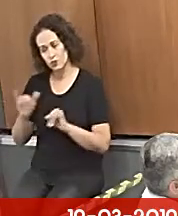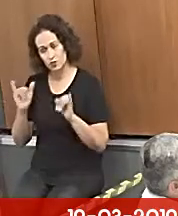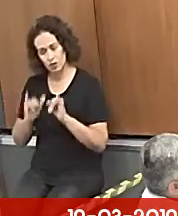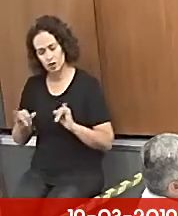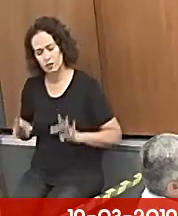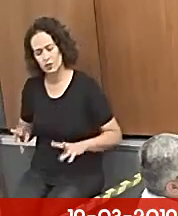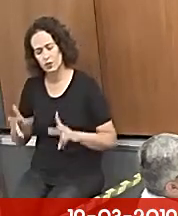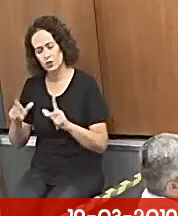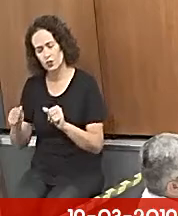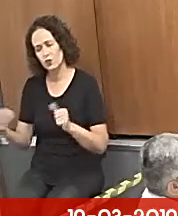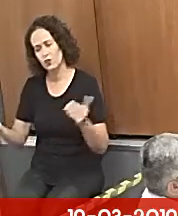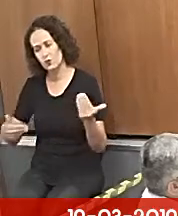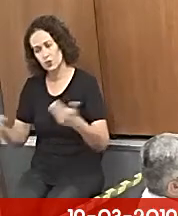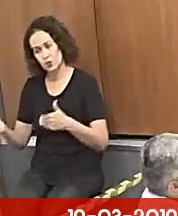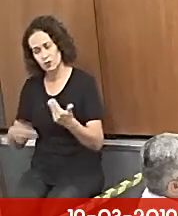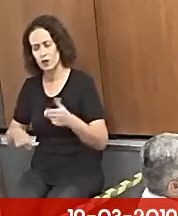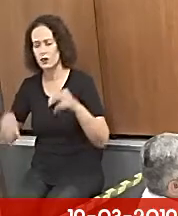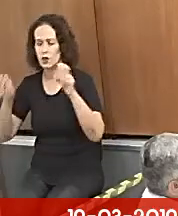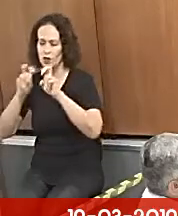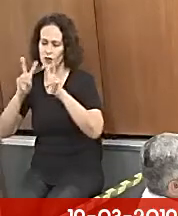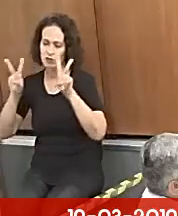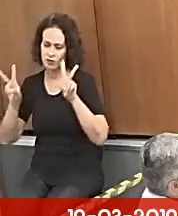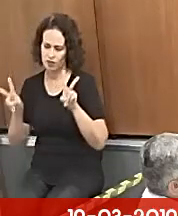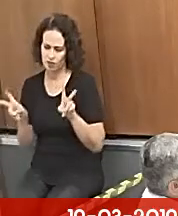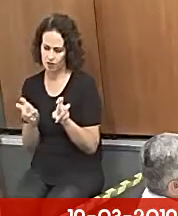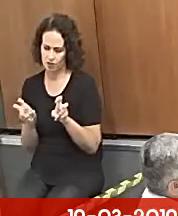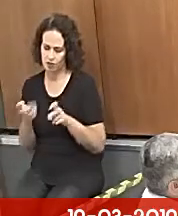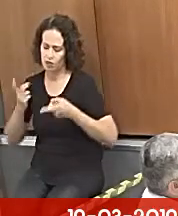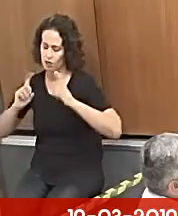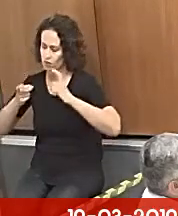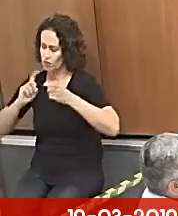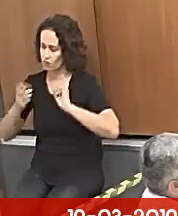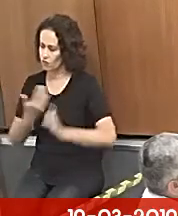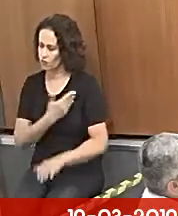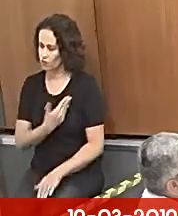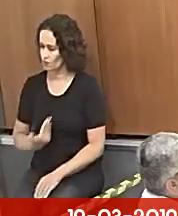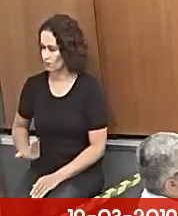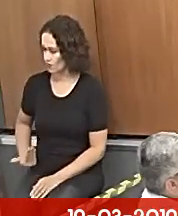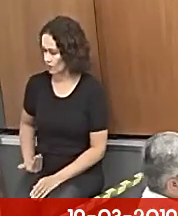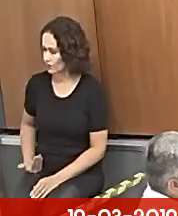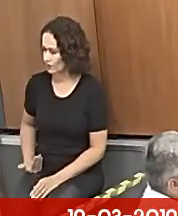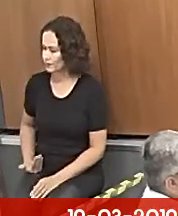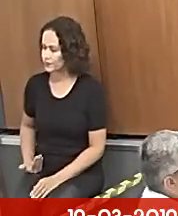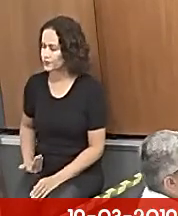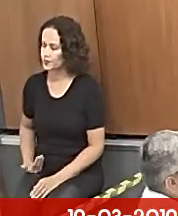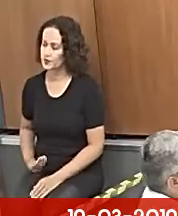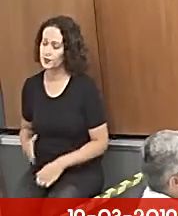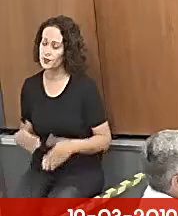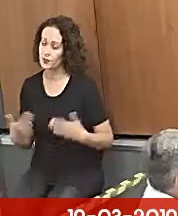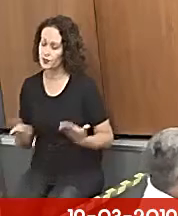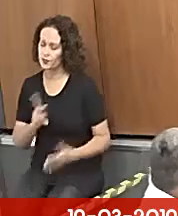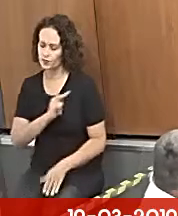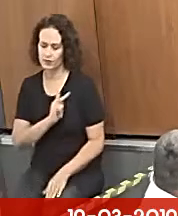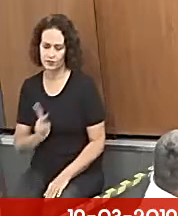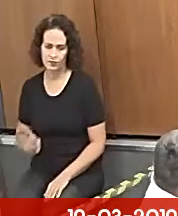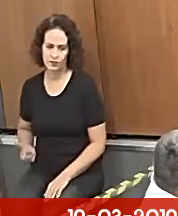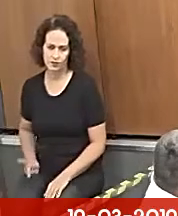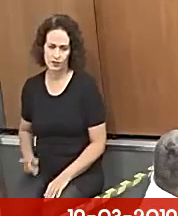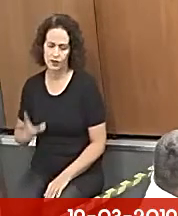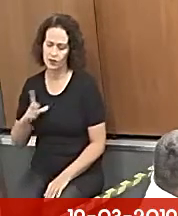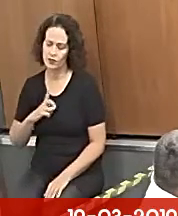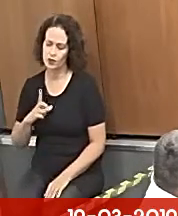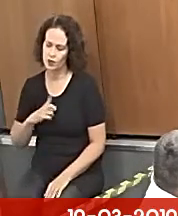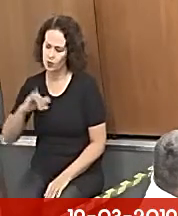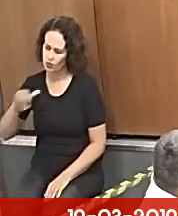todos venham o tema da reunião da audiência com o governo quem vem do governo e aí presidente não vamos oportunizar que